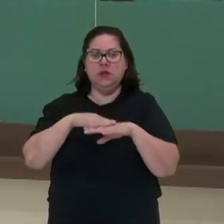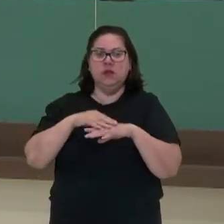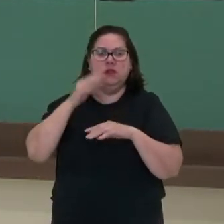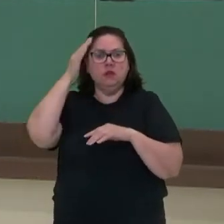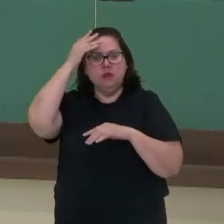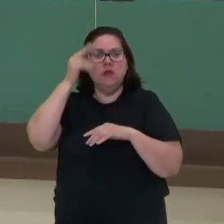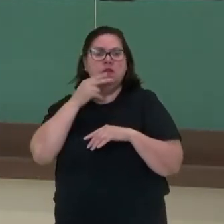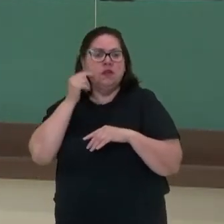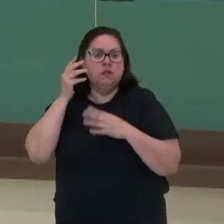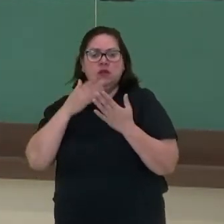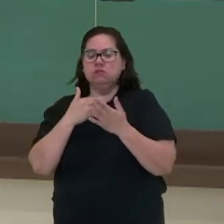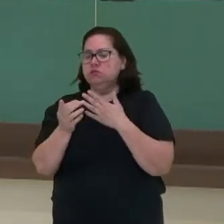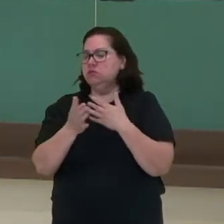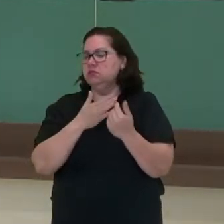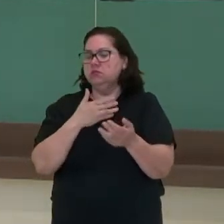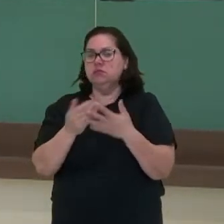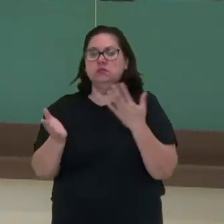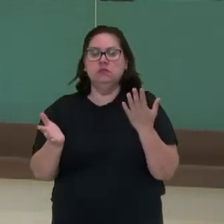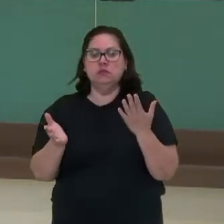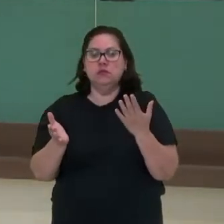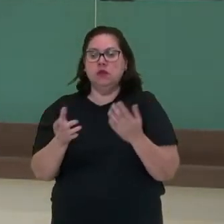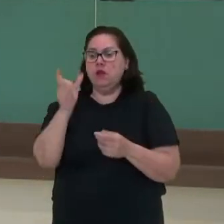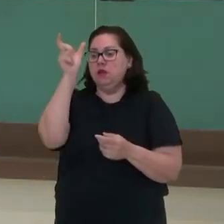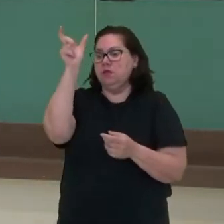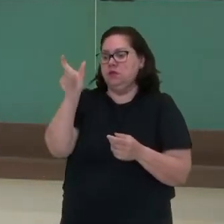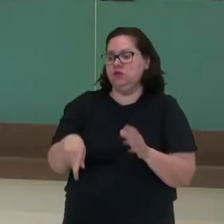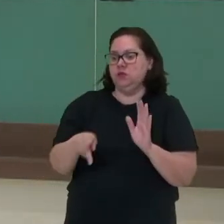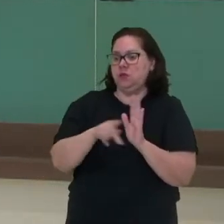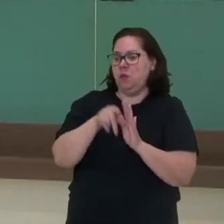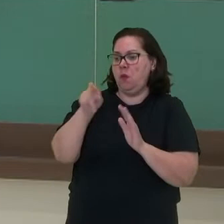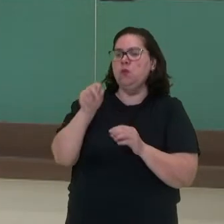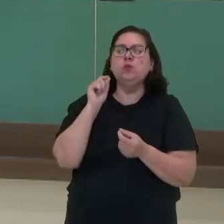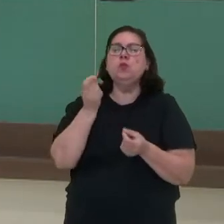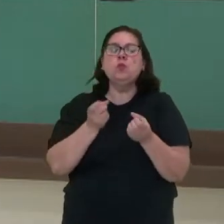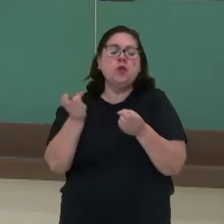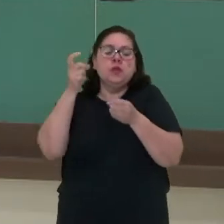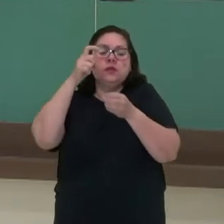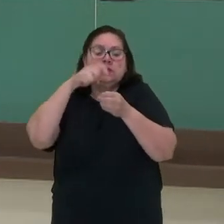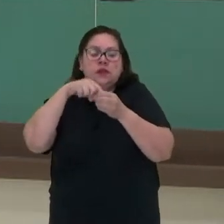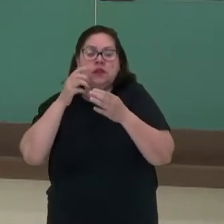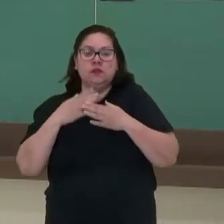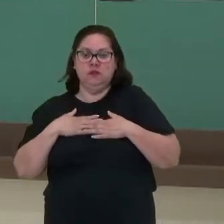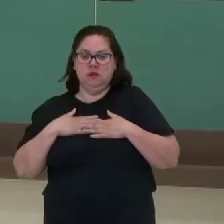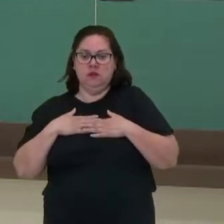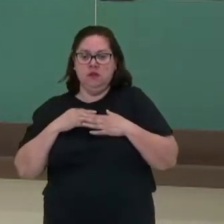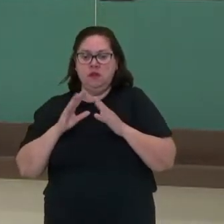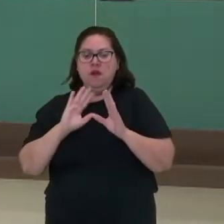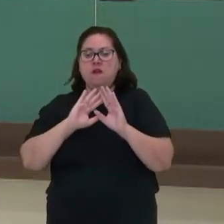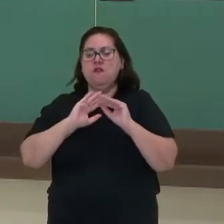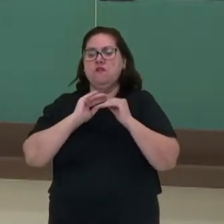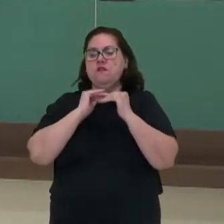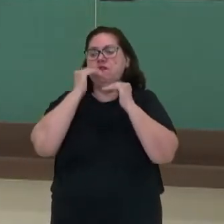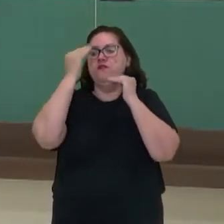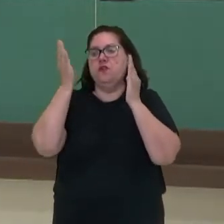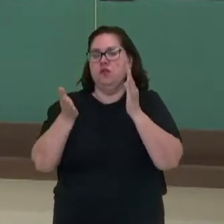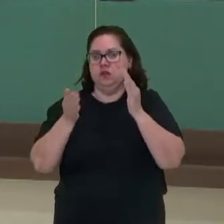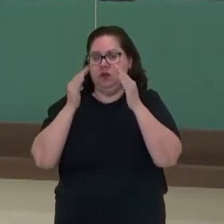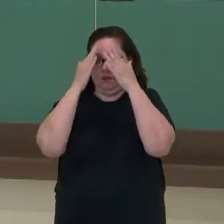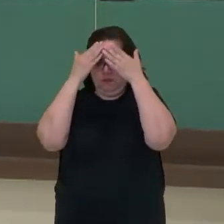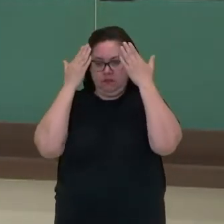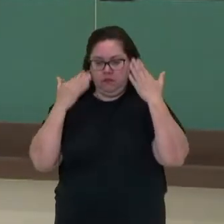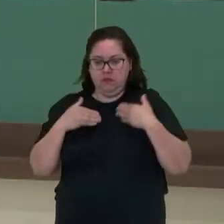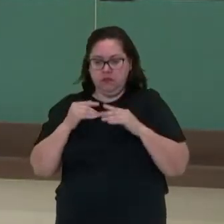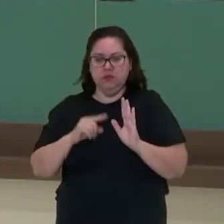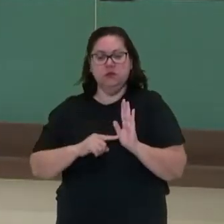não importa. Importa a pessoa, não o que está esteticamente da pessoa, mas o que a